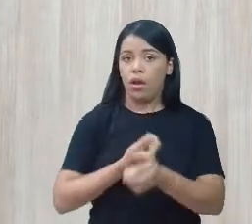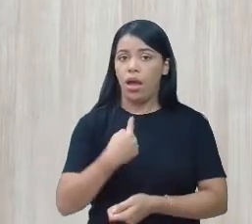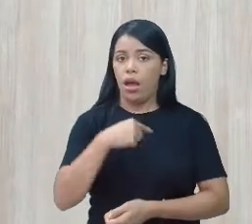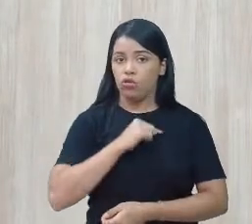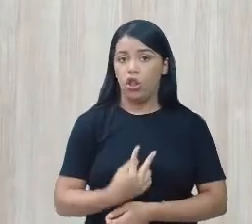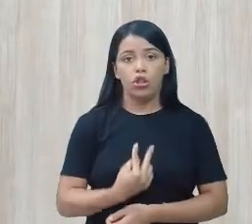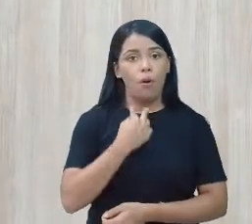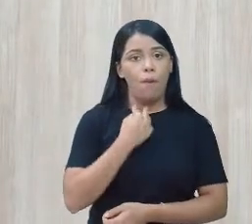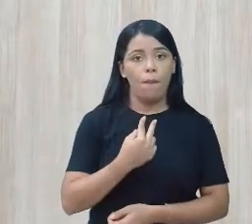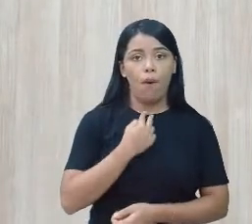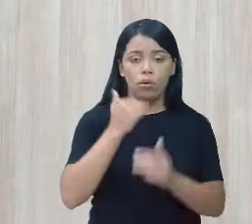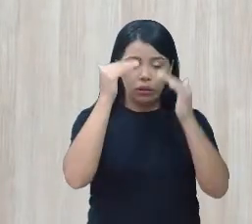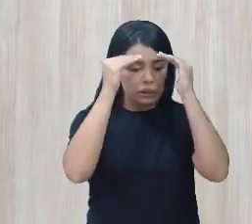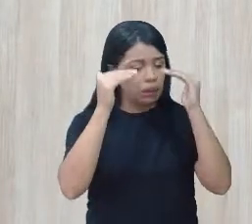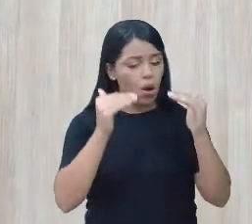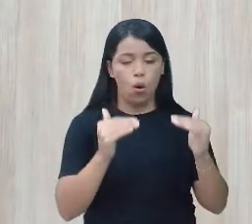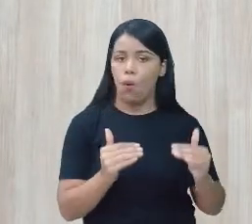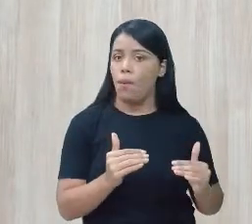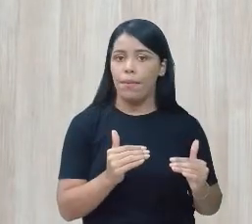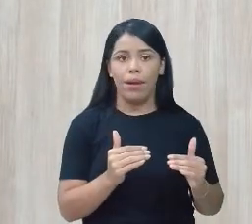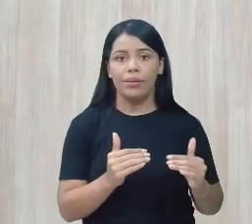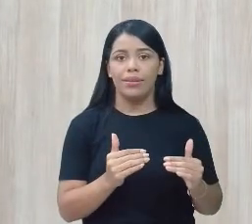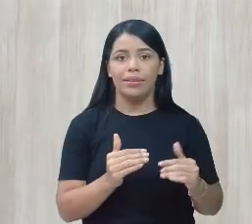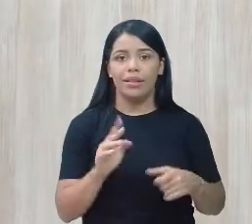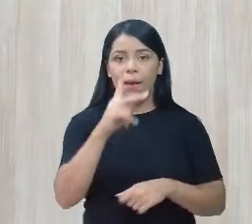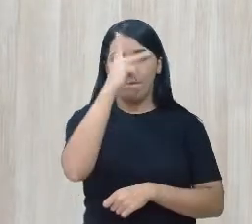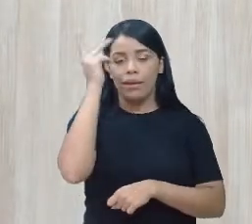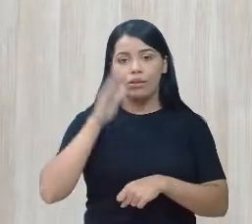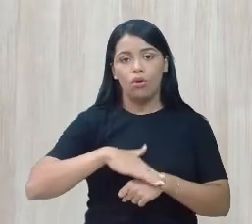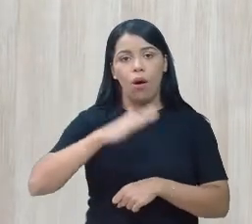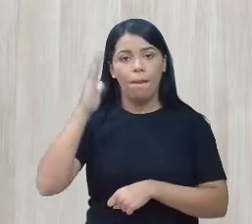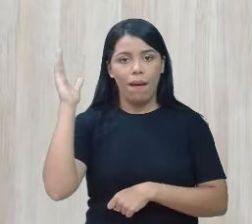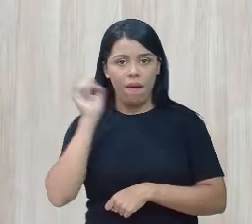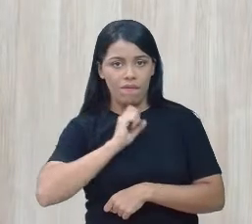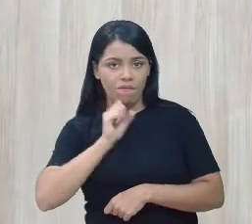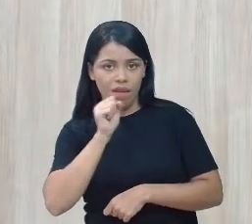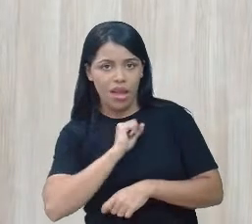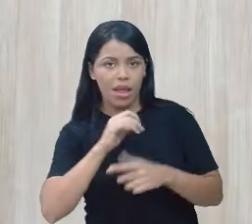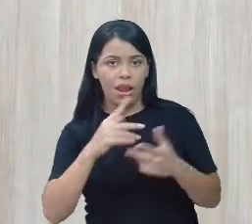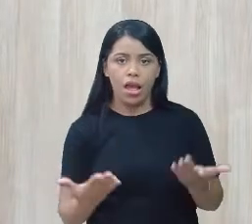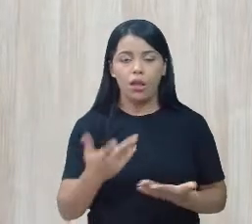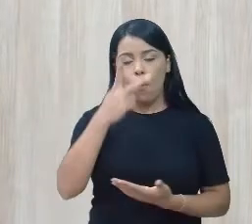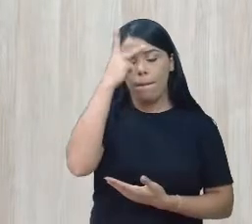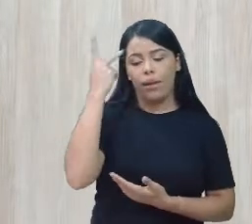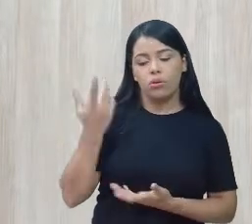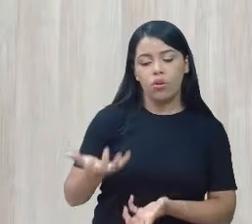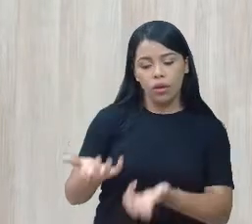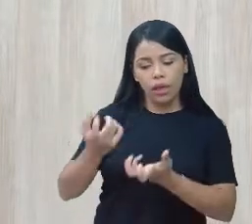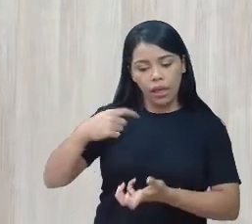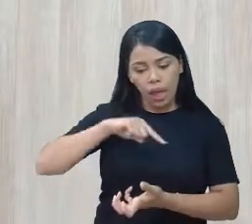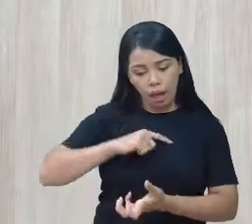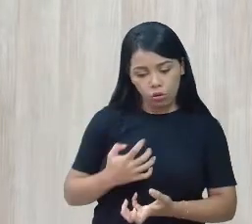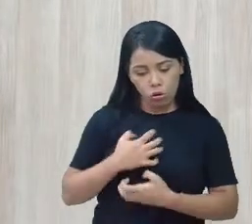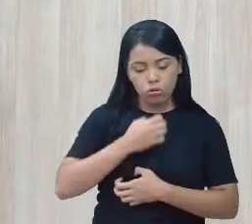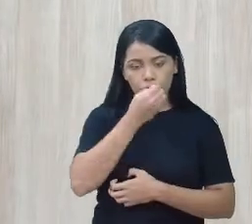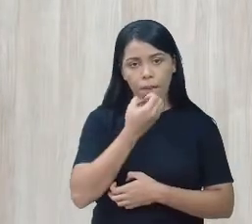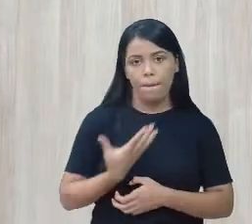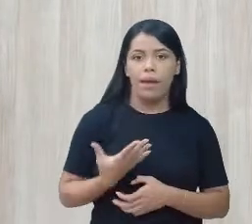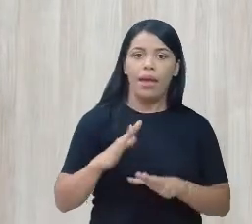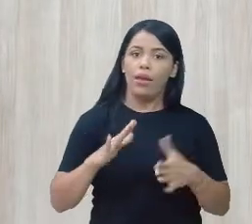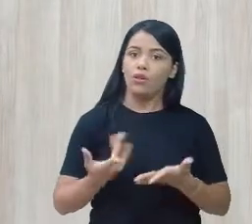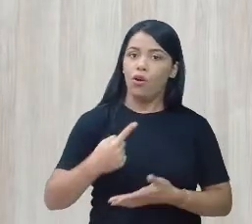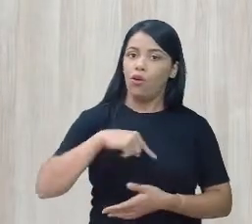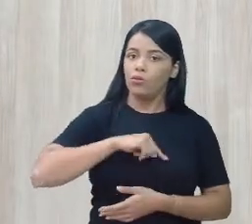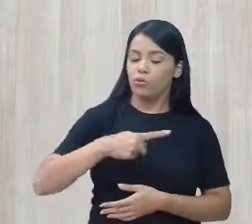desobedecer especialmente aqueles que querem o nosso bem, que é no caso os nossos pais, a nossa família, os nossos avós, os nossos